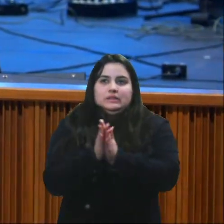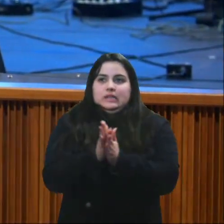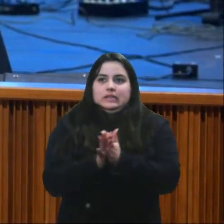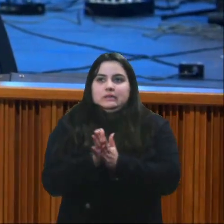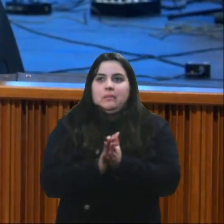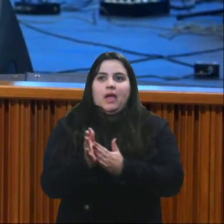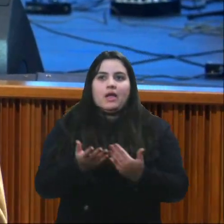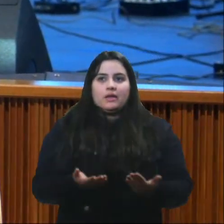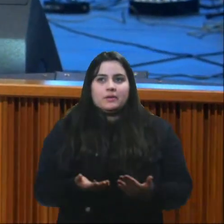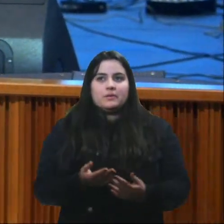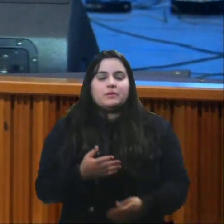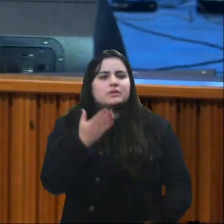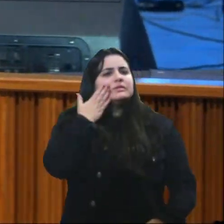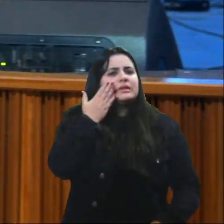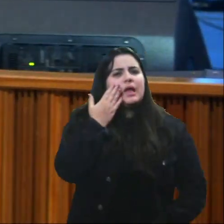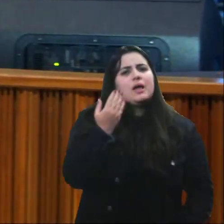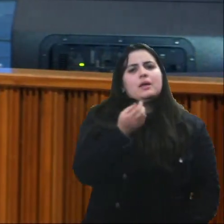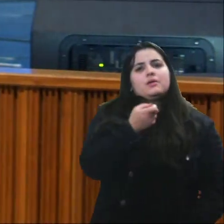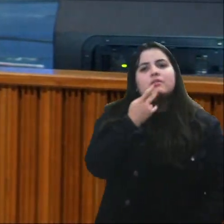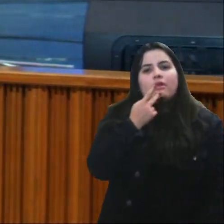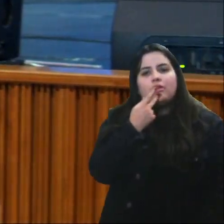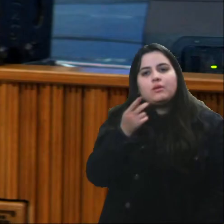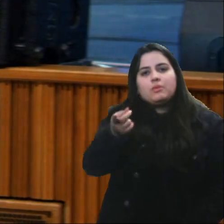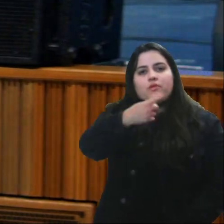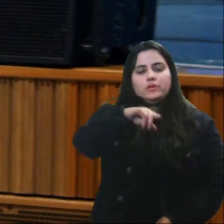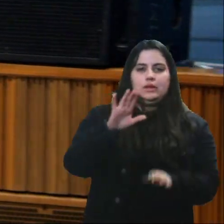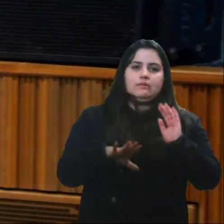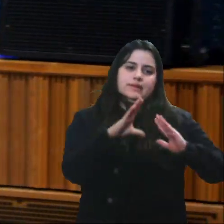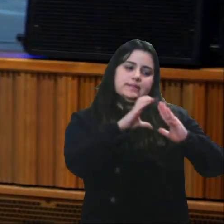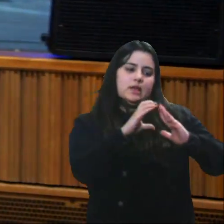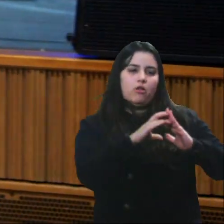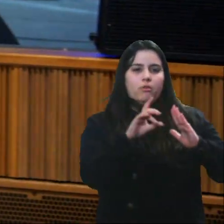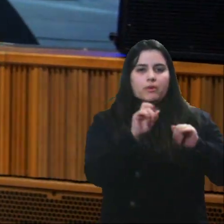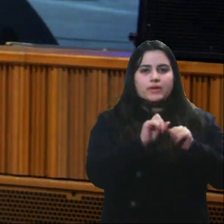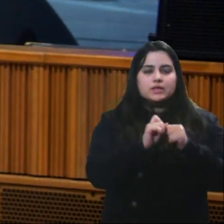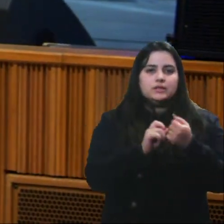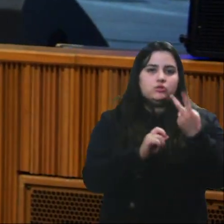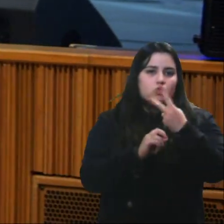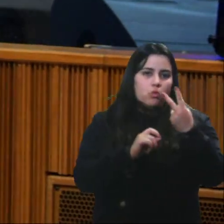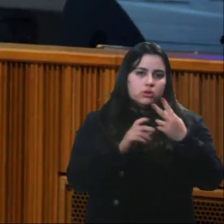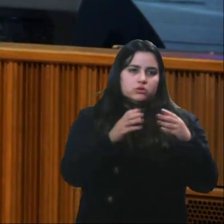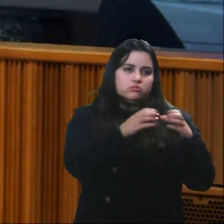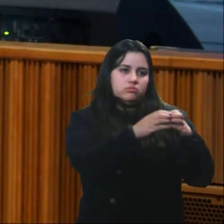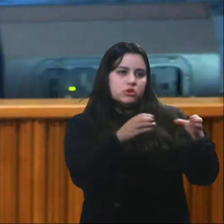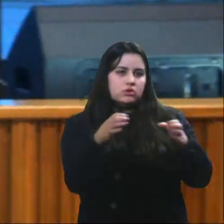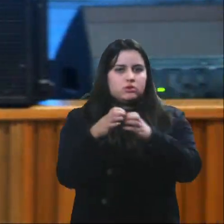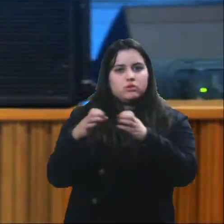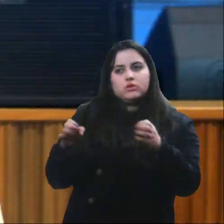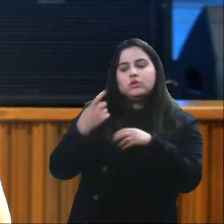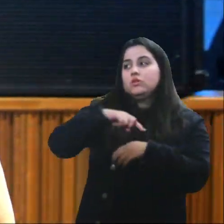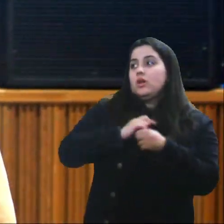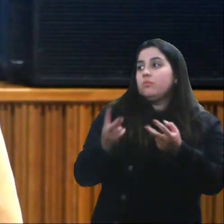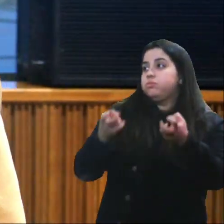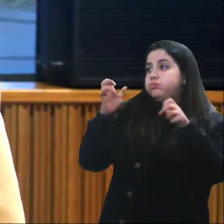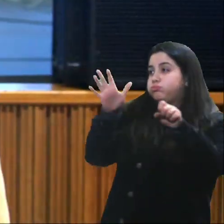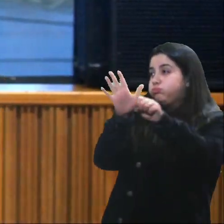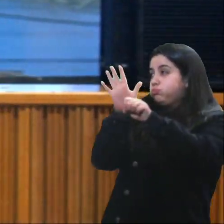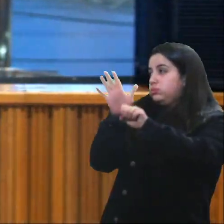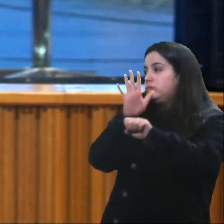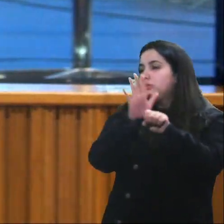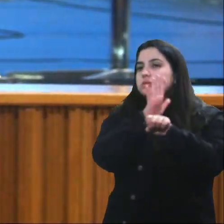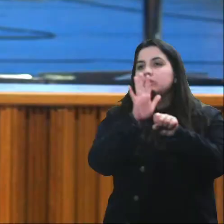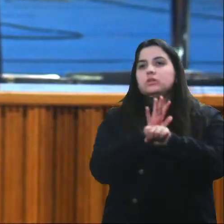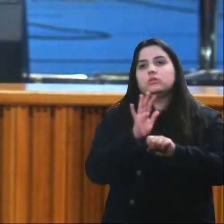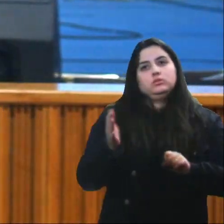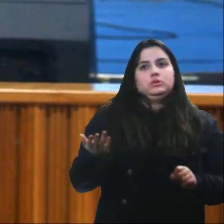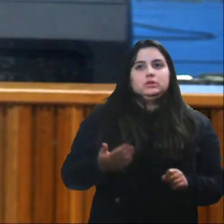Sabe, quando nós falamos para você multiplicar a sua célula, quando nós falamos que queremos ver esse templo cheio, a